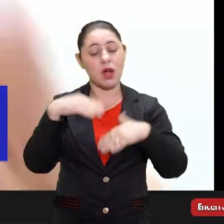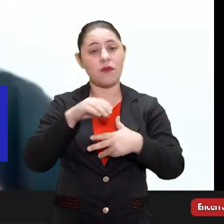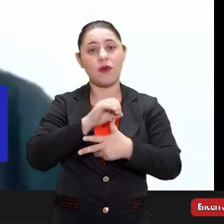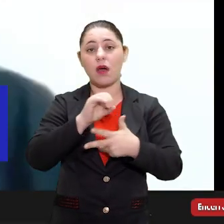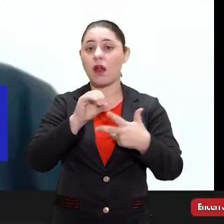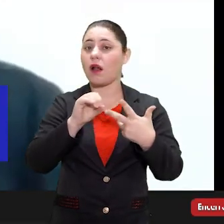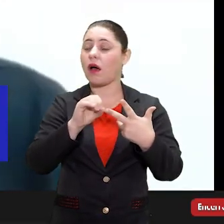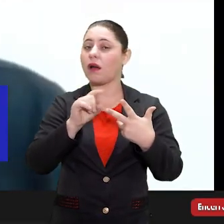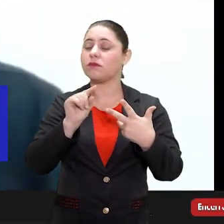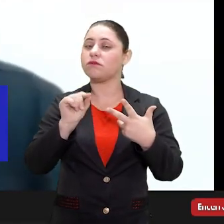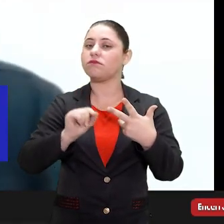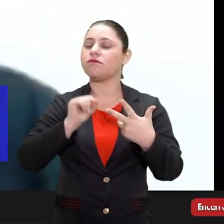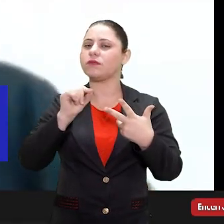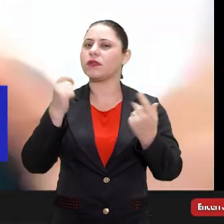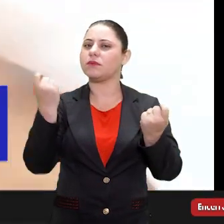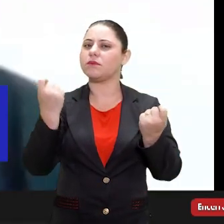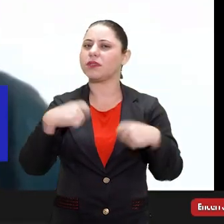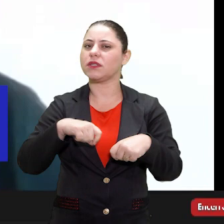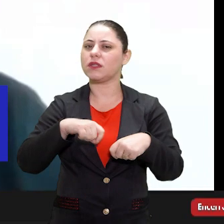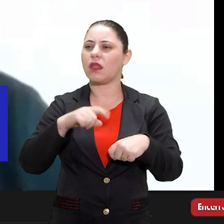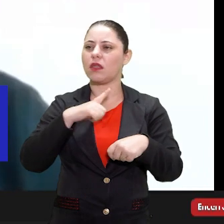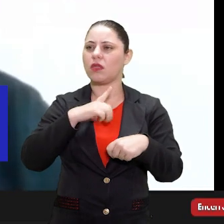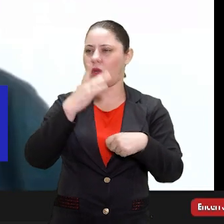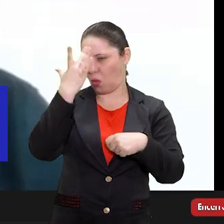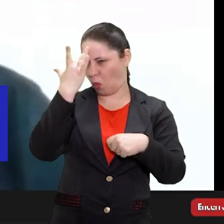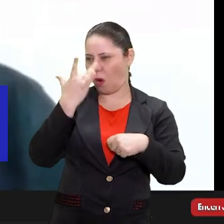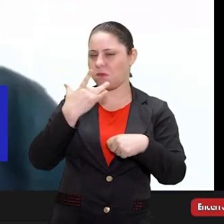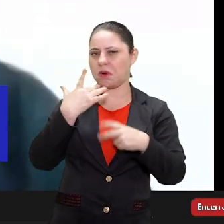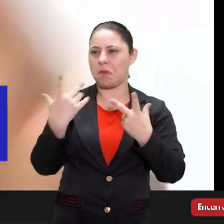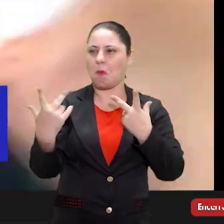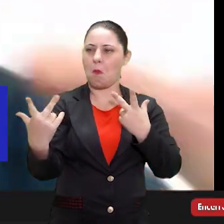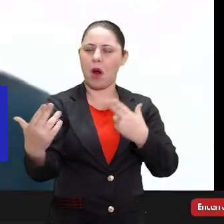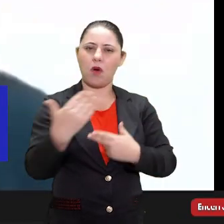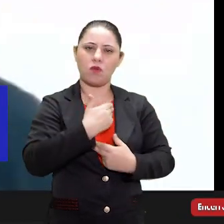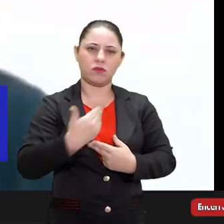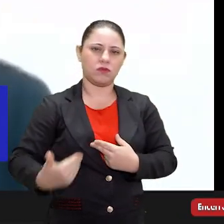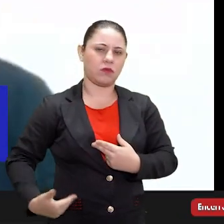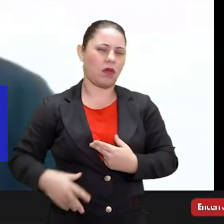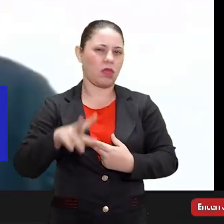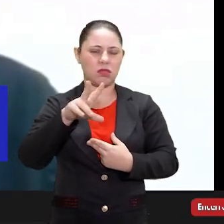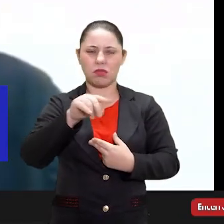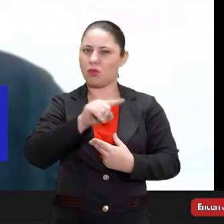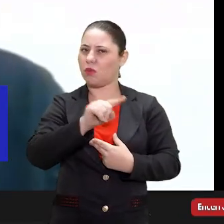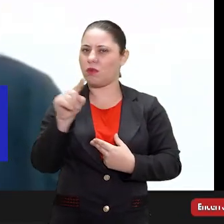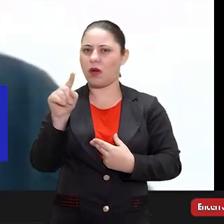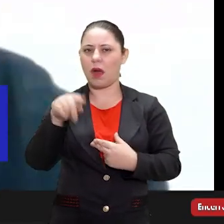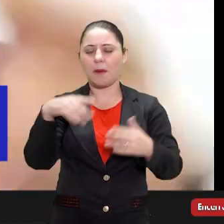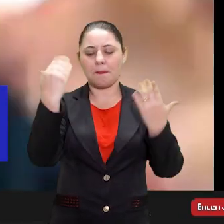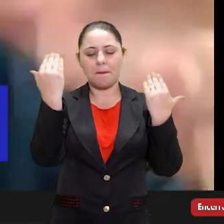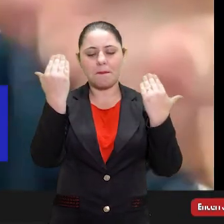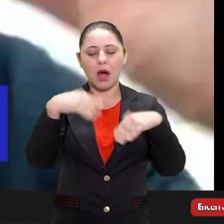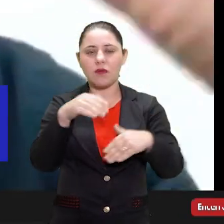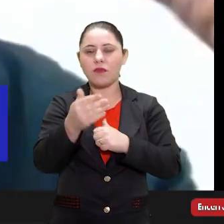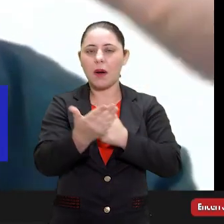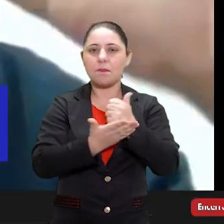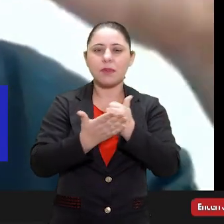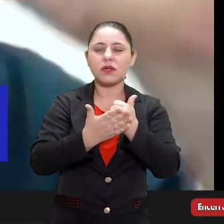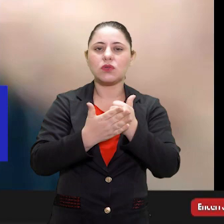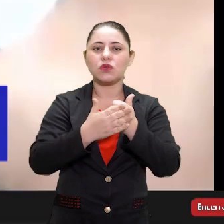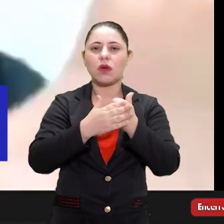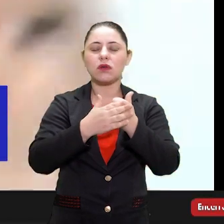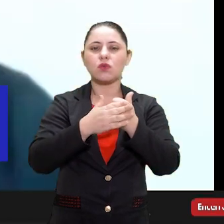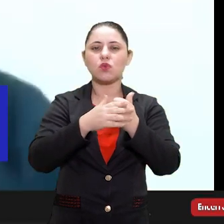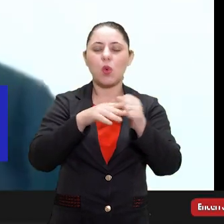da prova do Enem. Vejam só, as provas do Enem, elas precisam